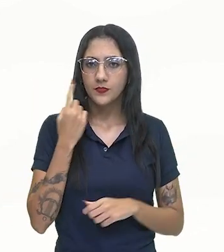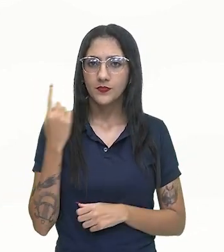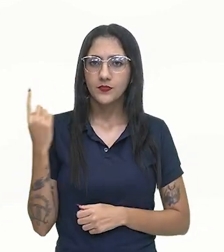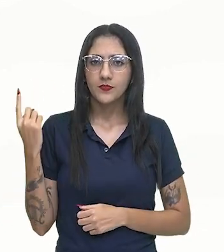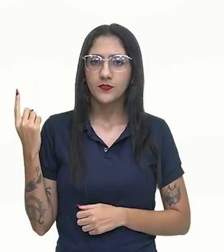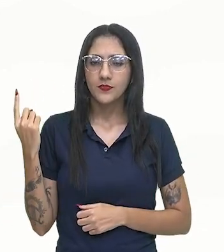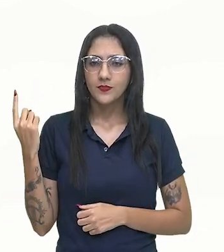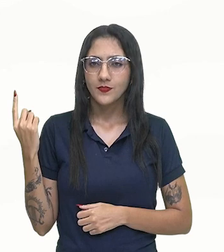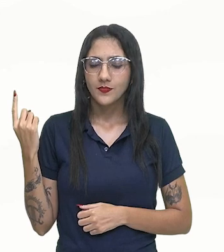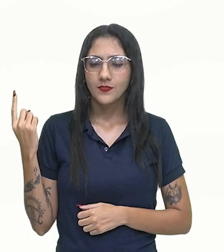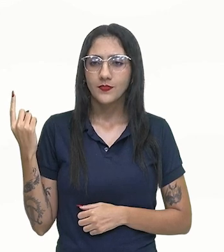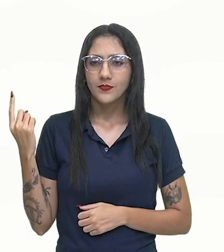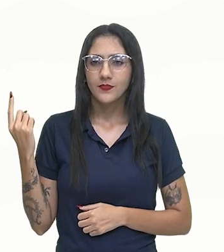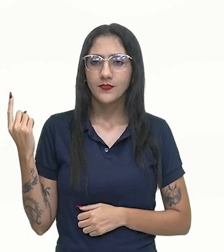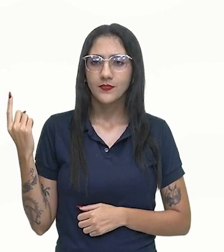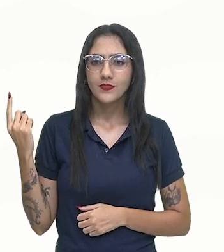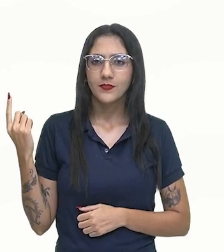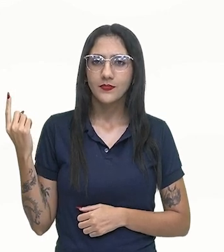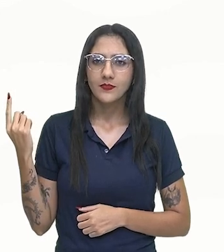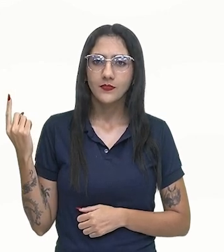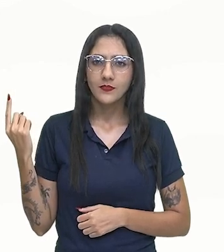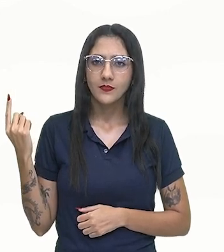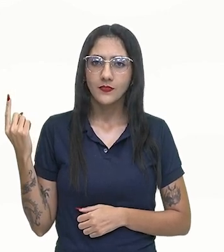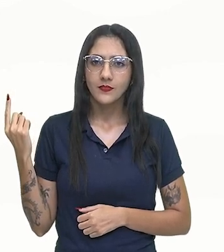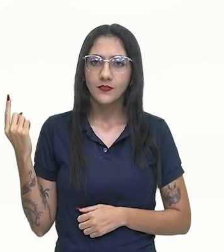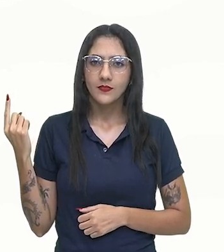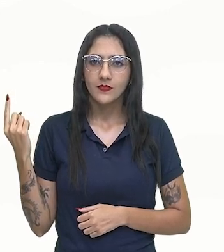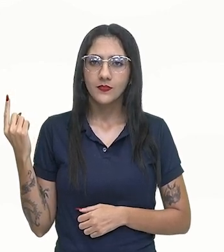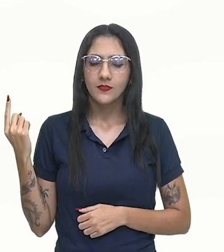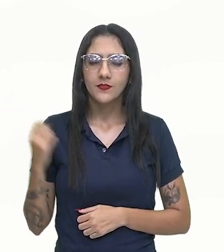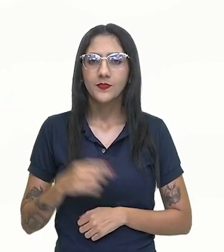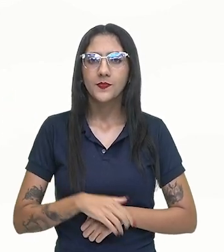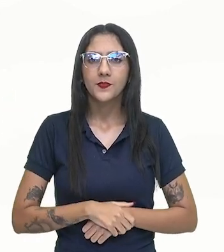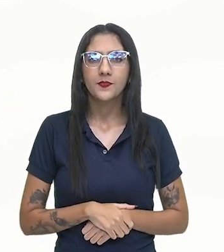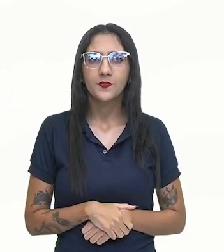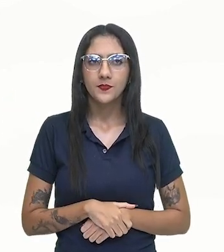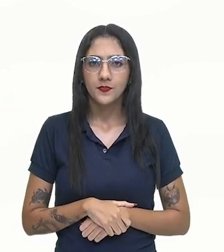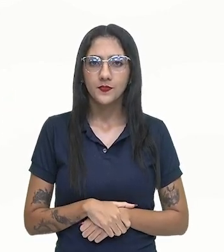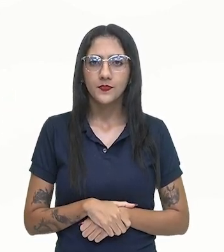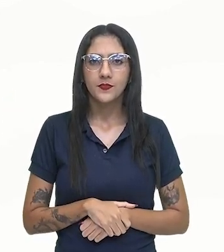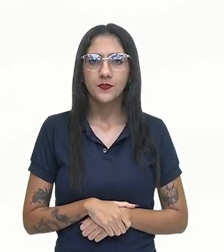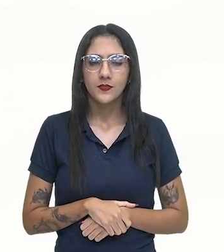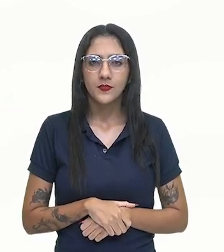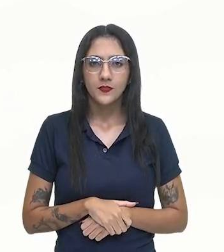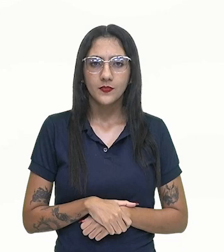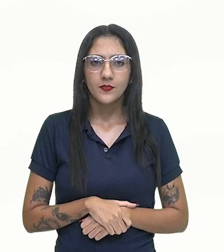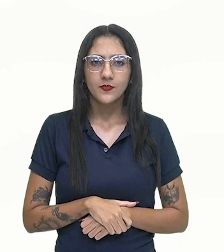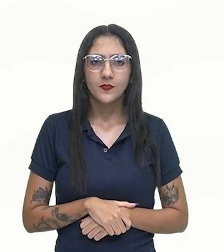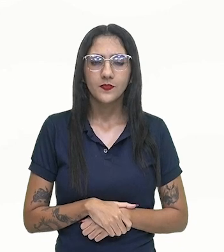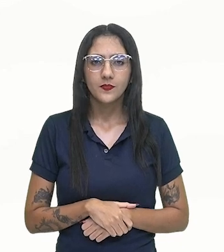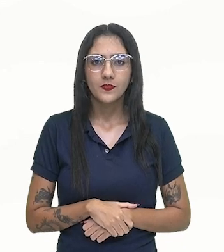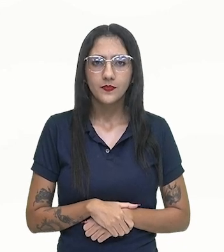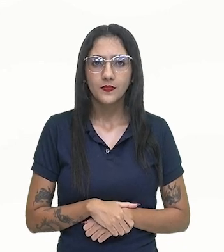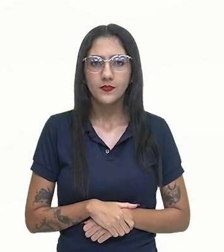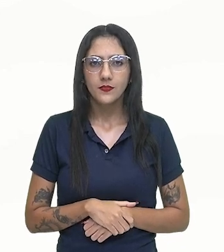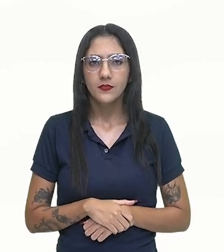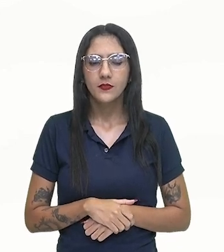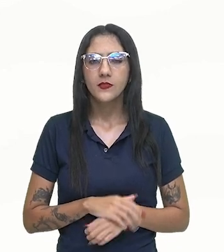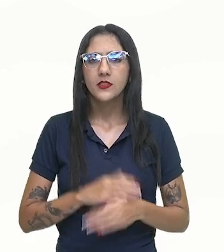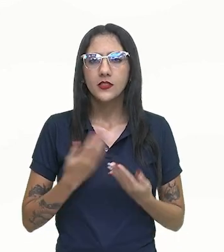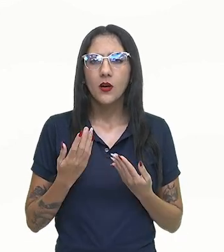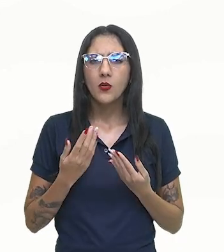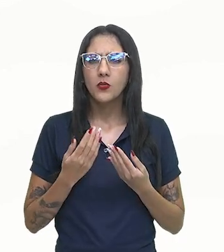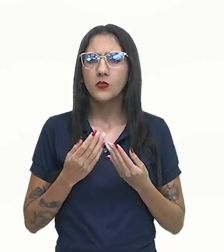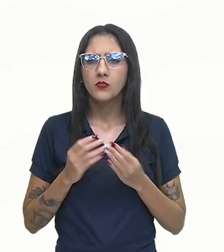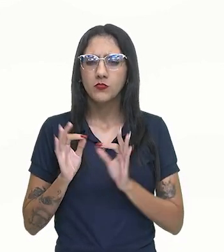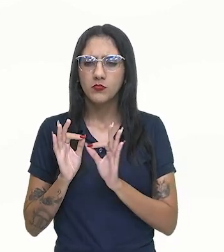decâmetro quadrado e metro quadrado, tá? Então, o deslocamento